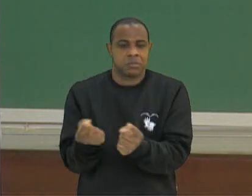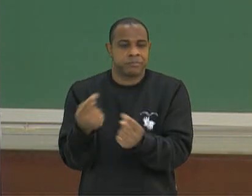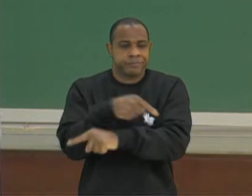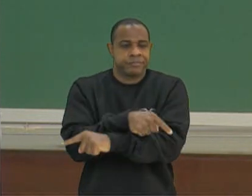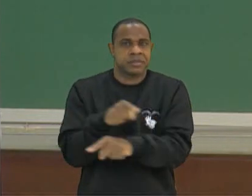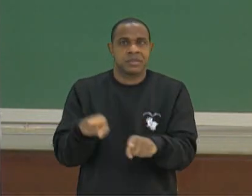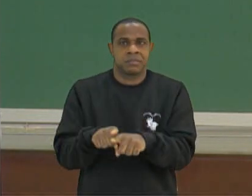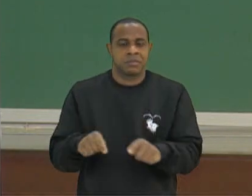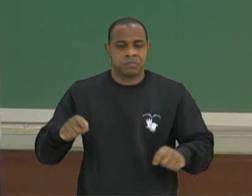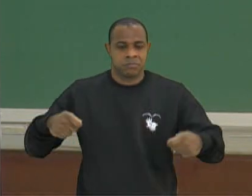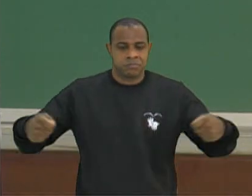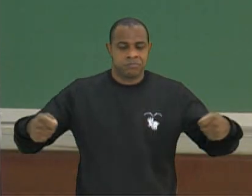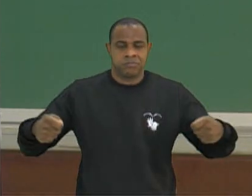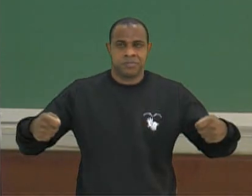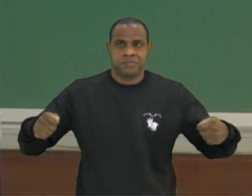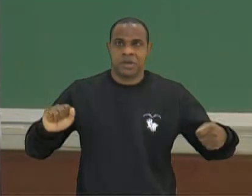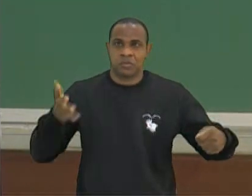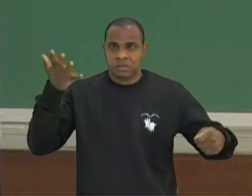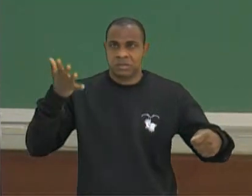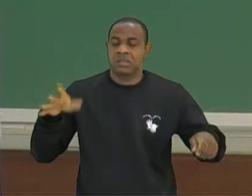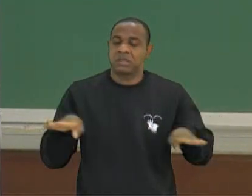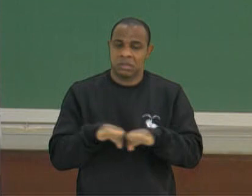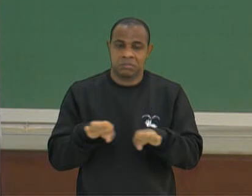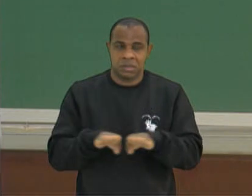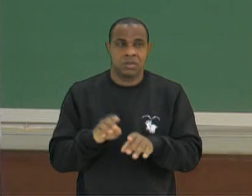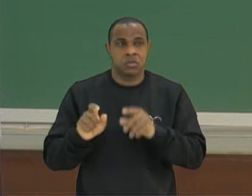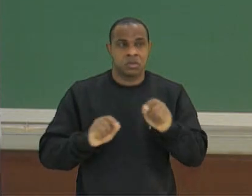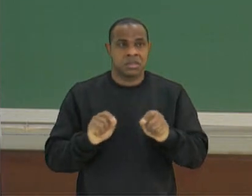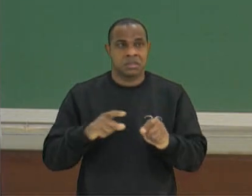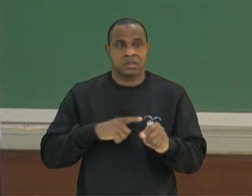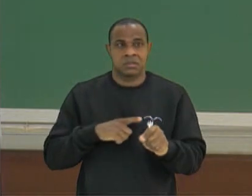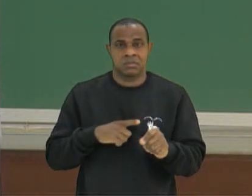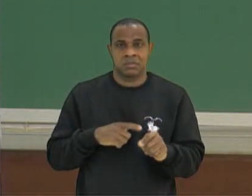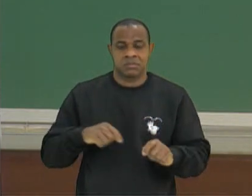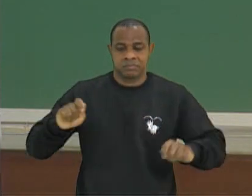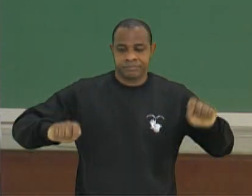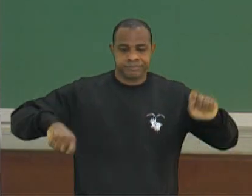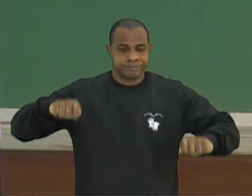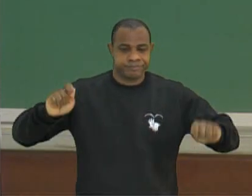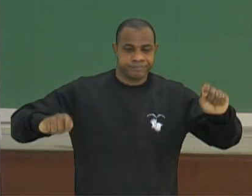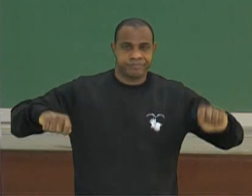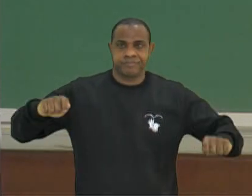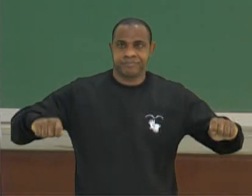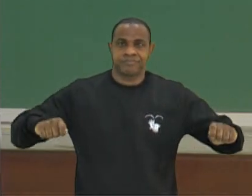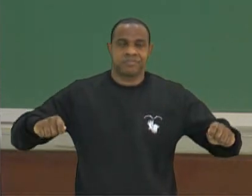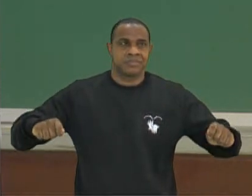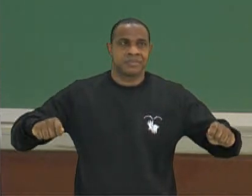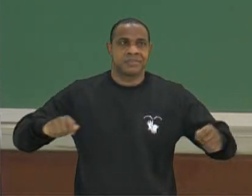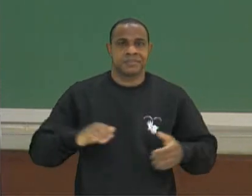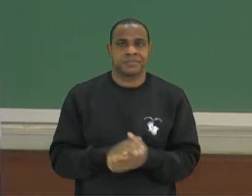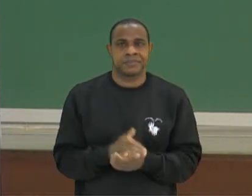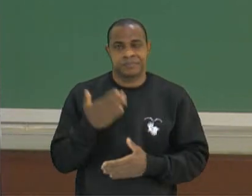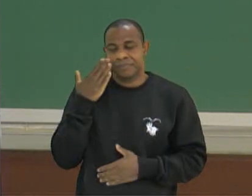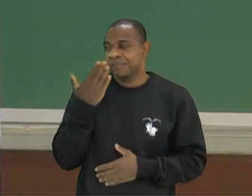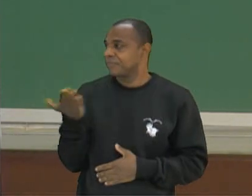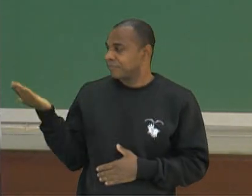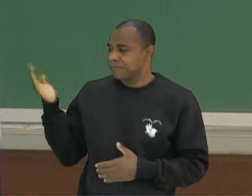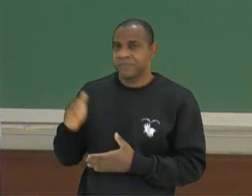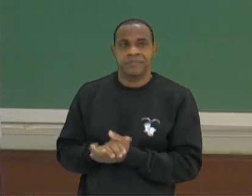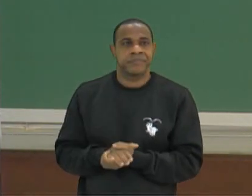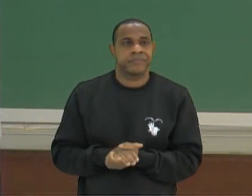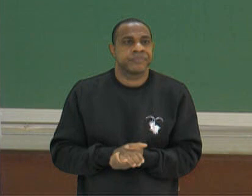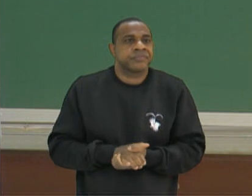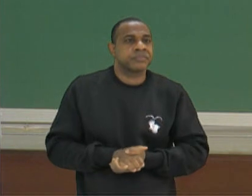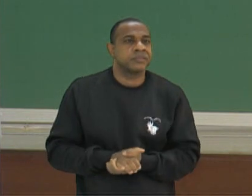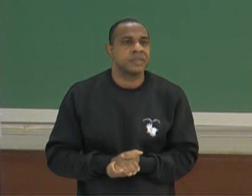vai perceber que nessa diferença de densidade vai afetar o deslocamento da onda. Então, sempre atentos com isso, ok? Vamos ali então à